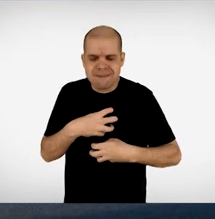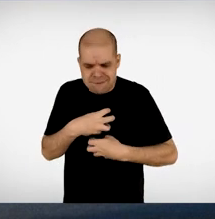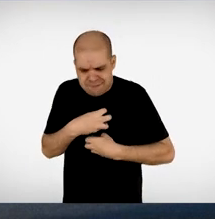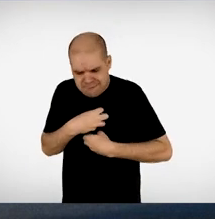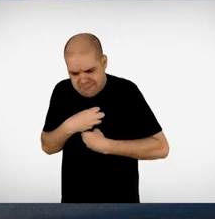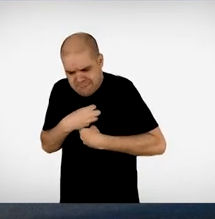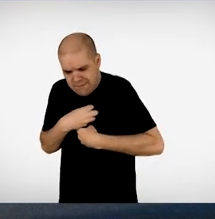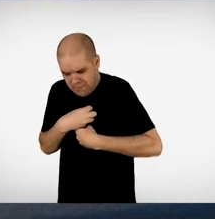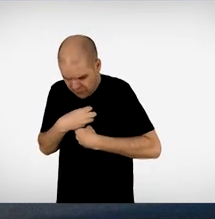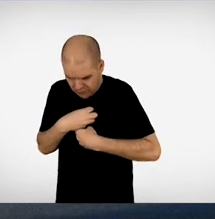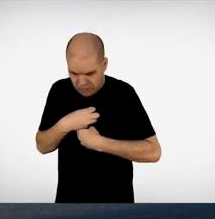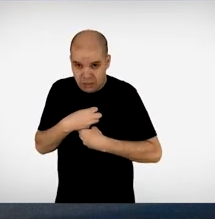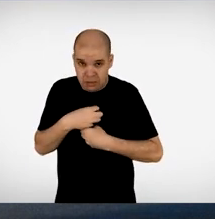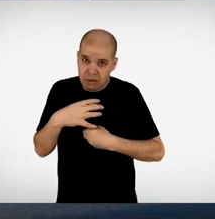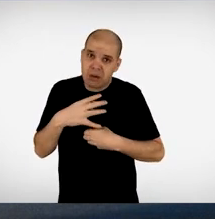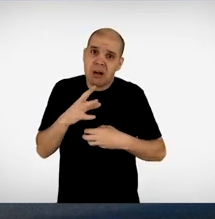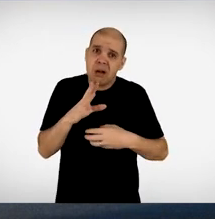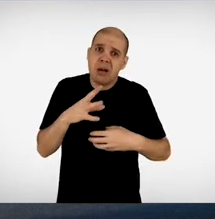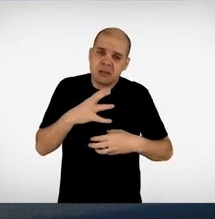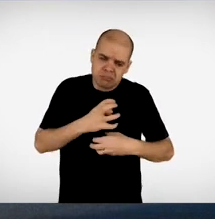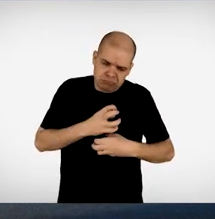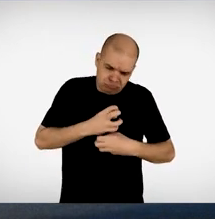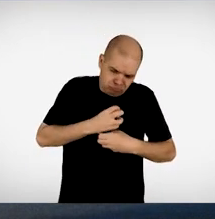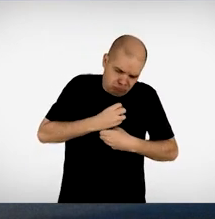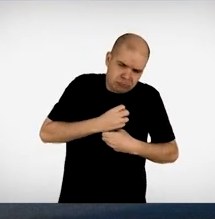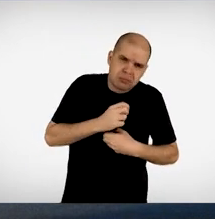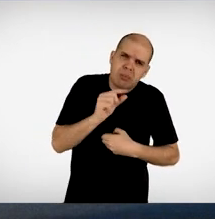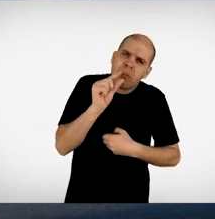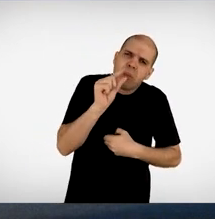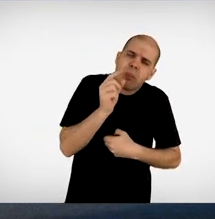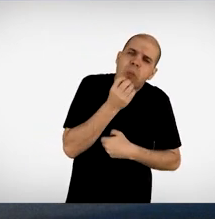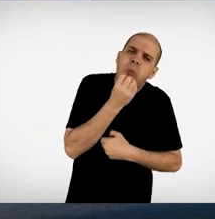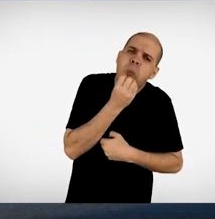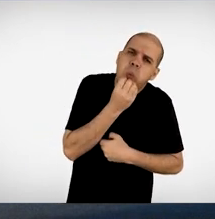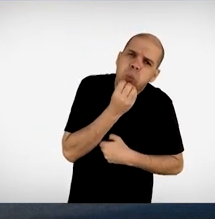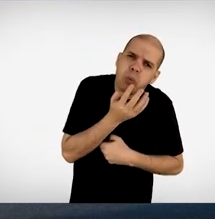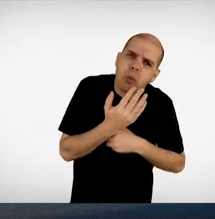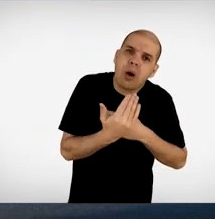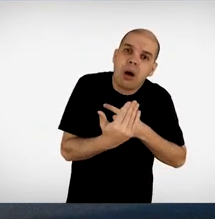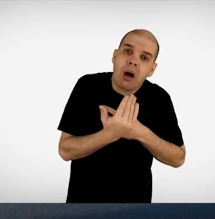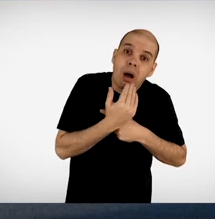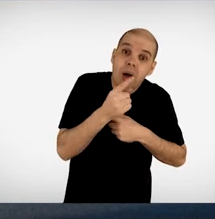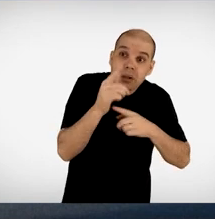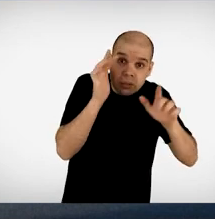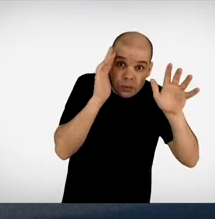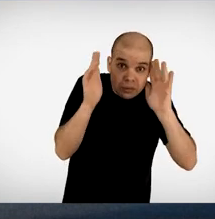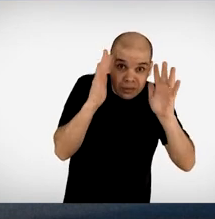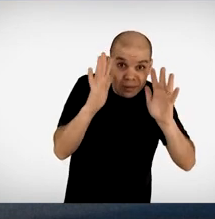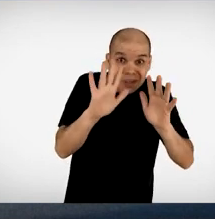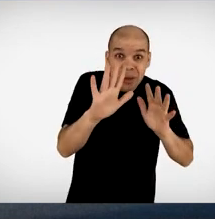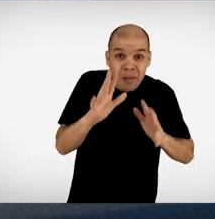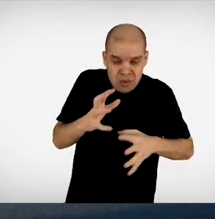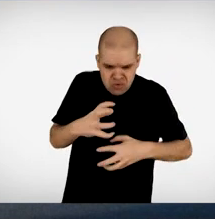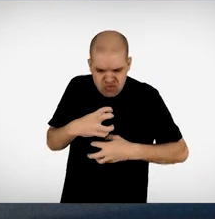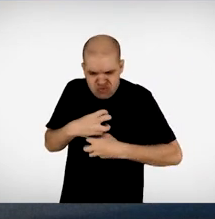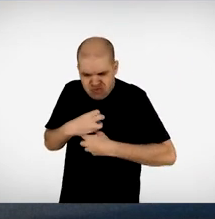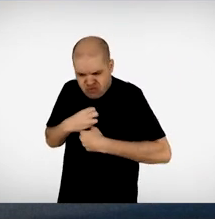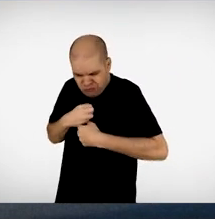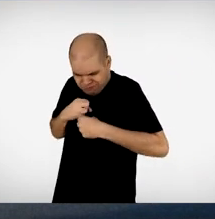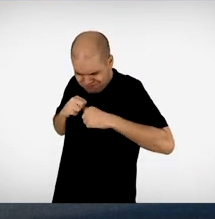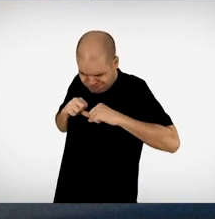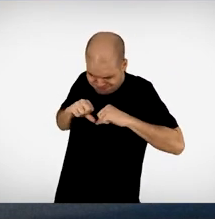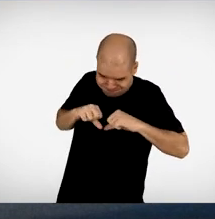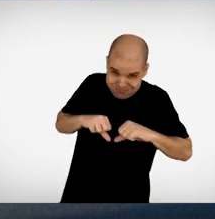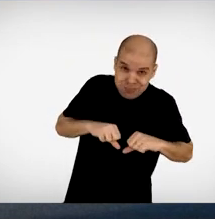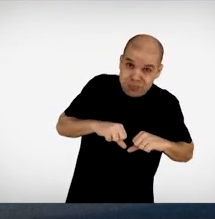psiquismo. Mas angústia demais é freio, se torna freio, nos paralisa muitas vezes. E eu fiquei pensando se essa liberdade que vocês